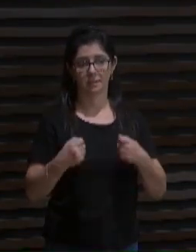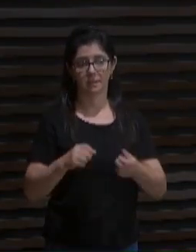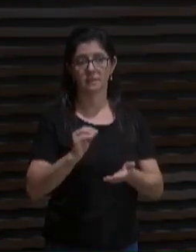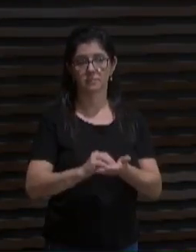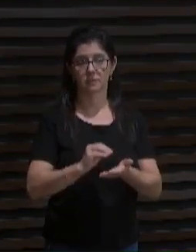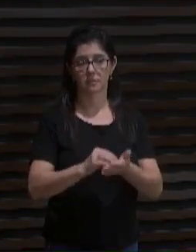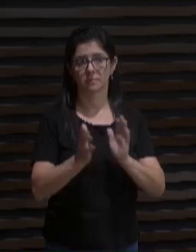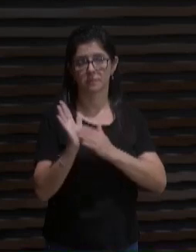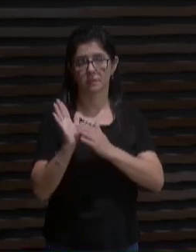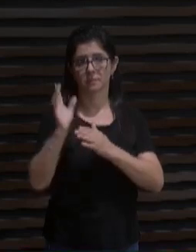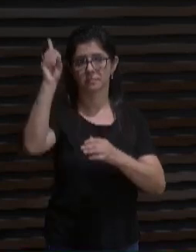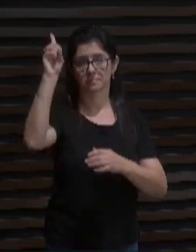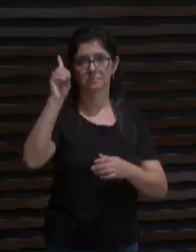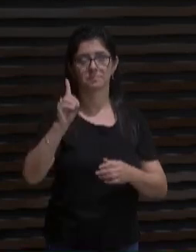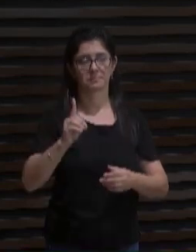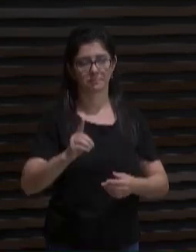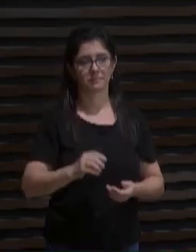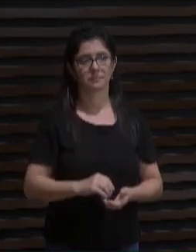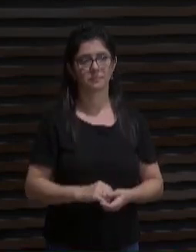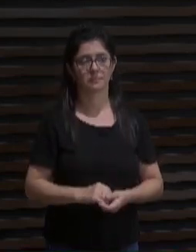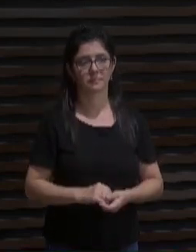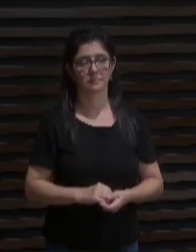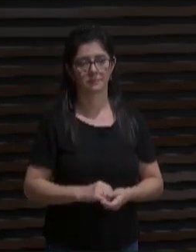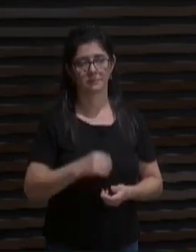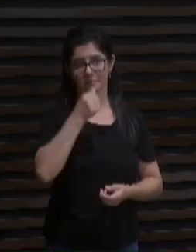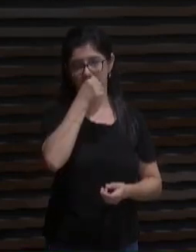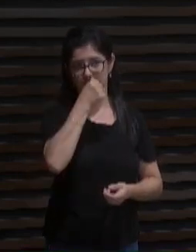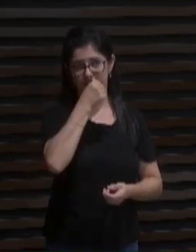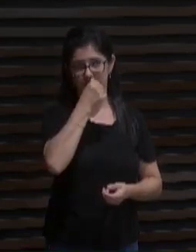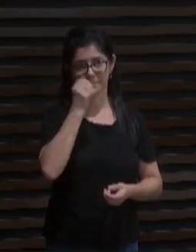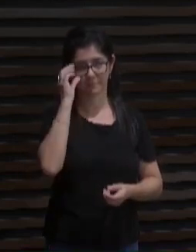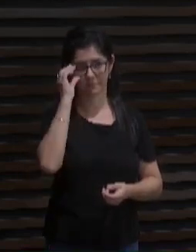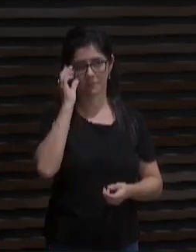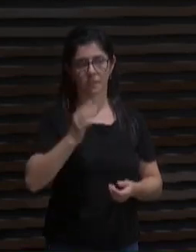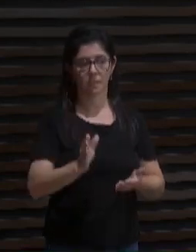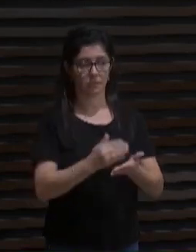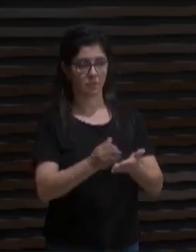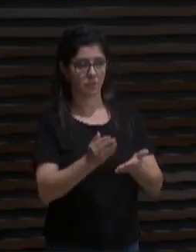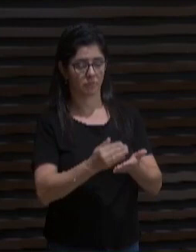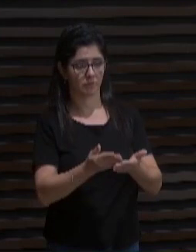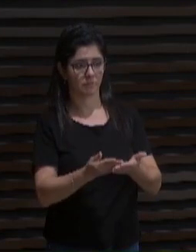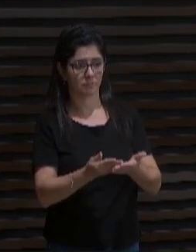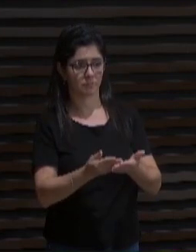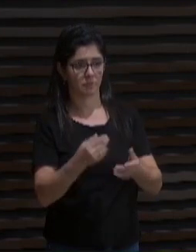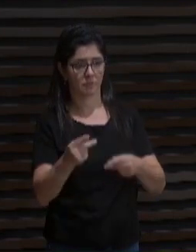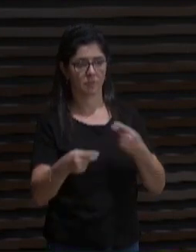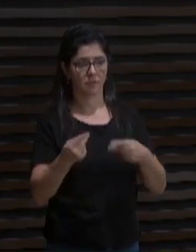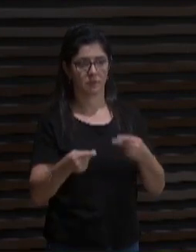E eu quero deixar um livro para vocês aqui procurarem. É o livro O